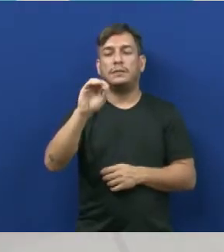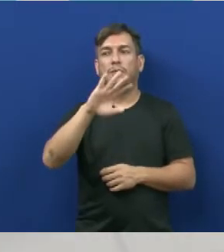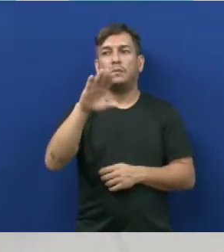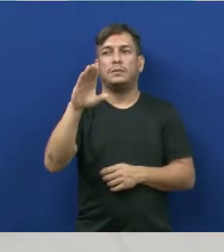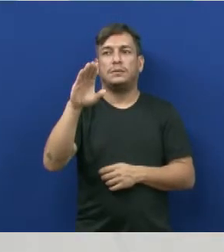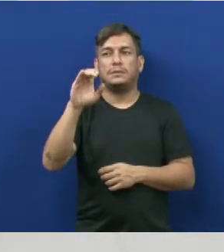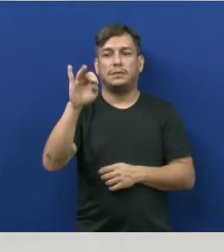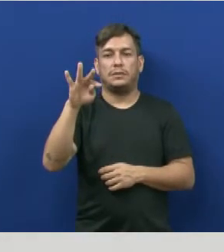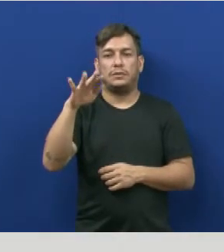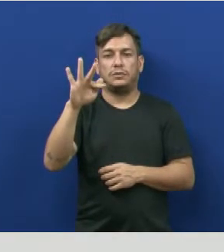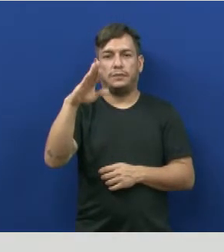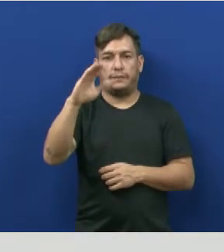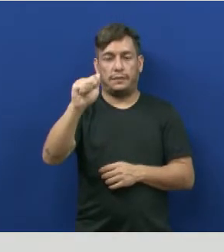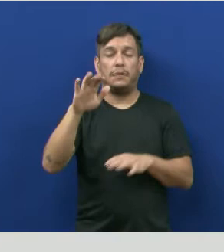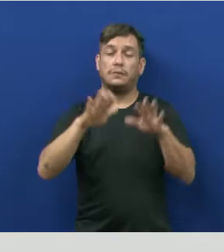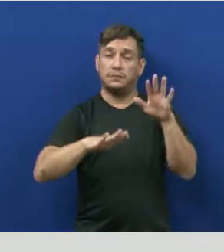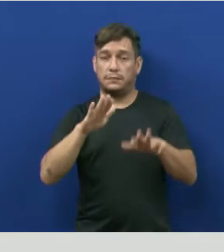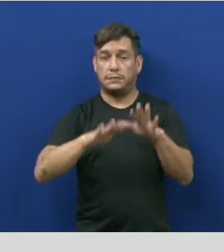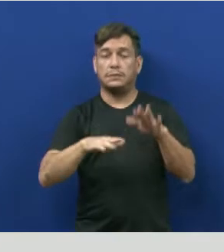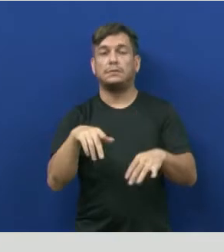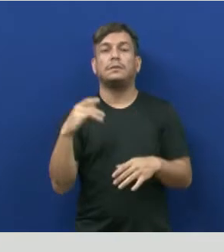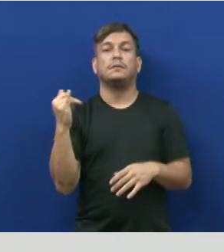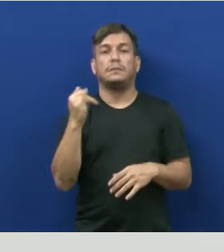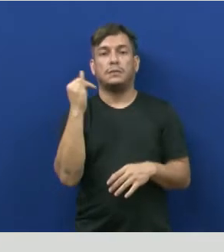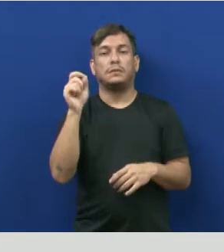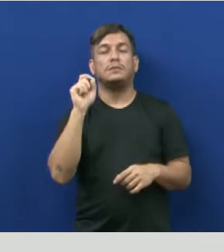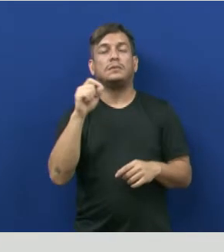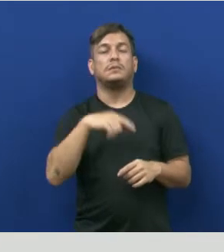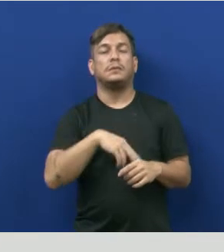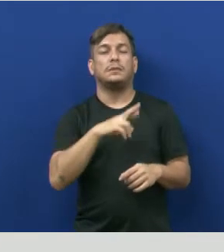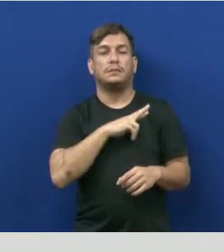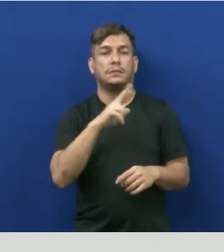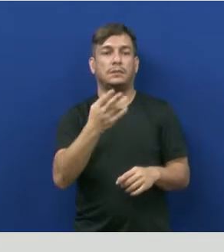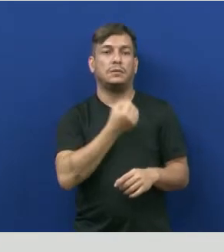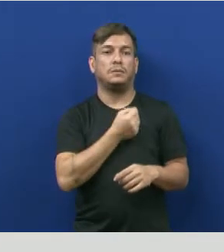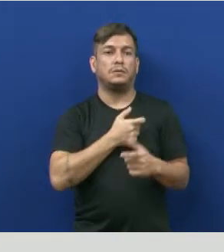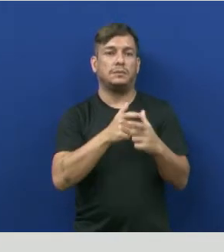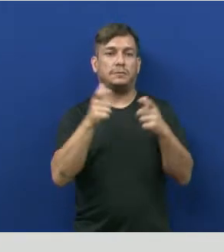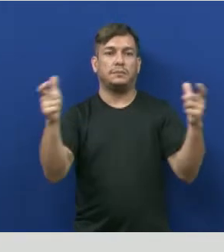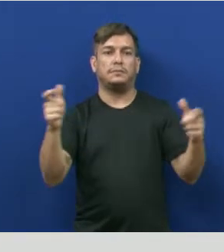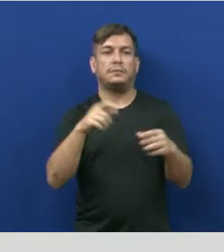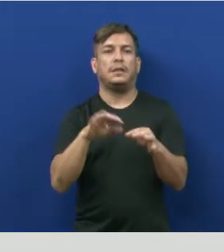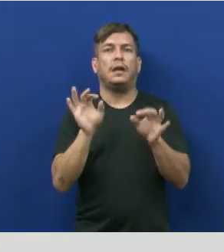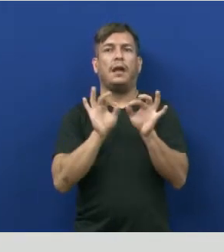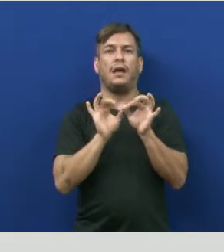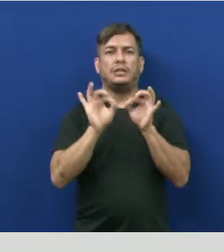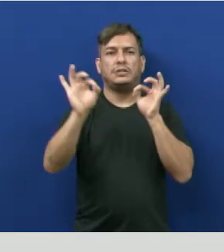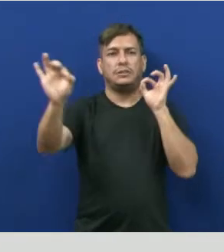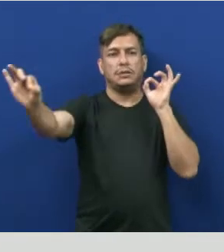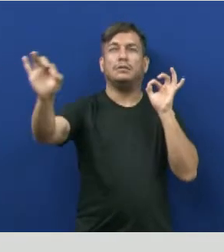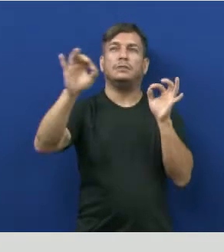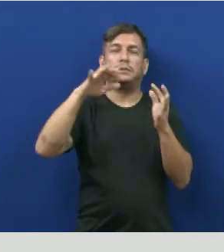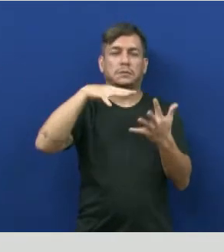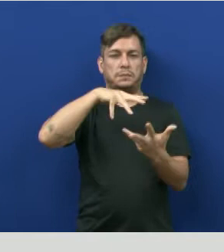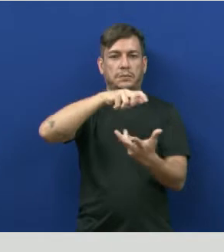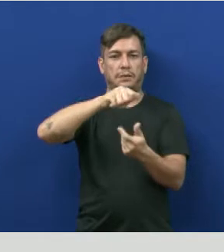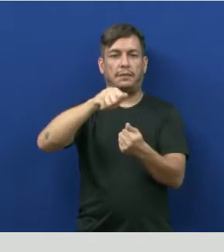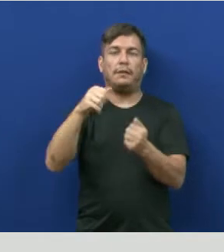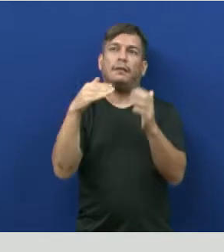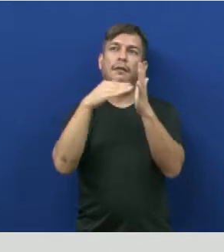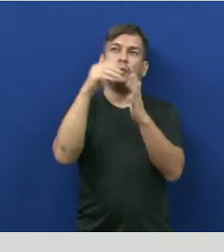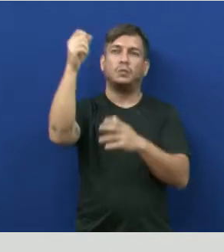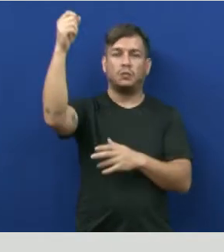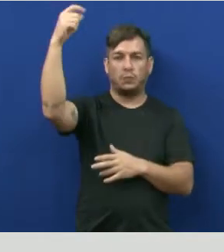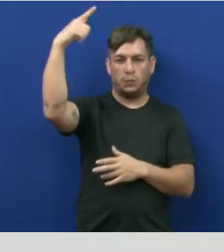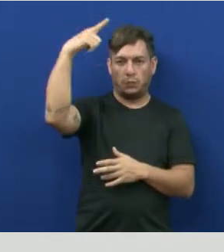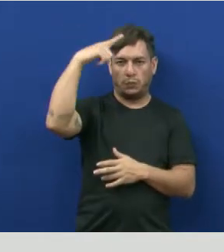Às vezes é necessário representar números muito grandes. Por exemplo, a distância de um planeta até o Sol,